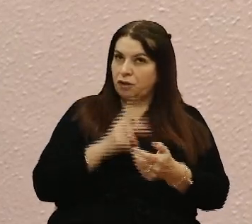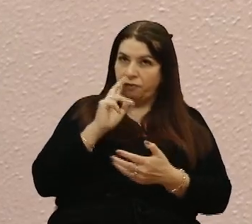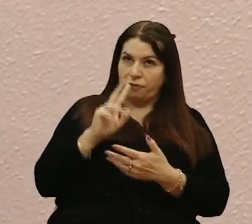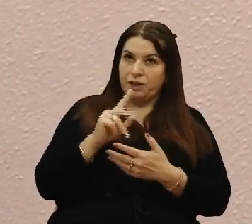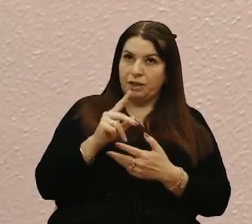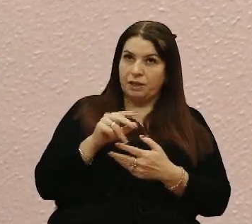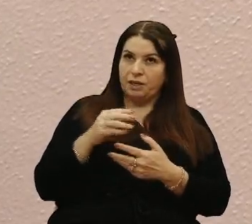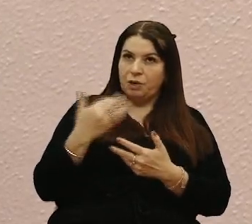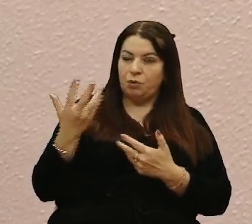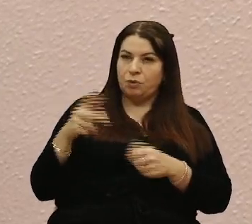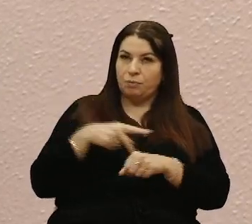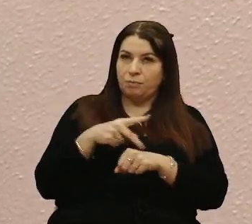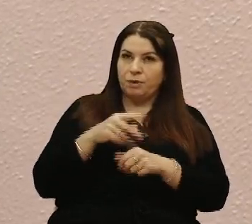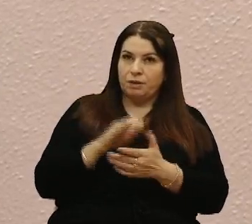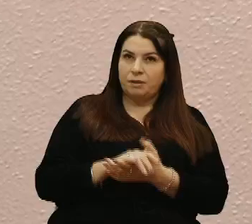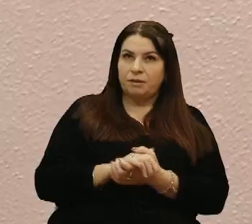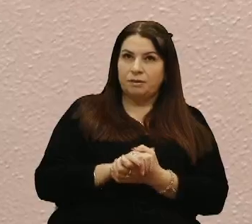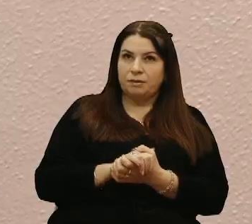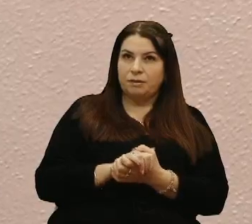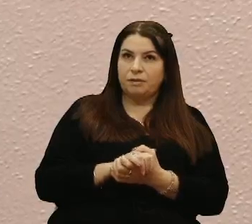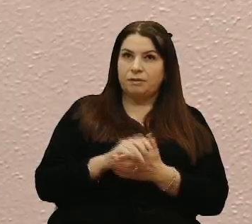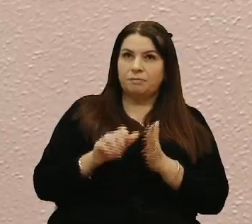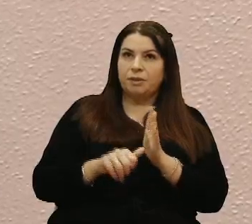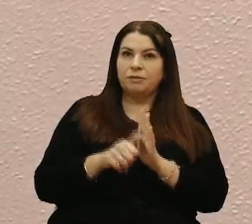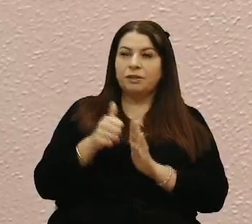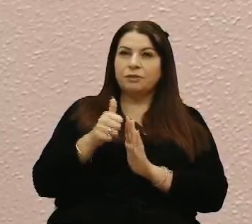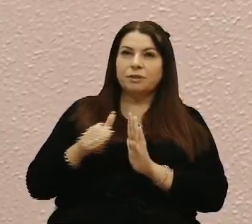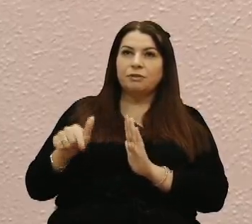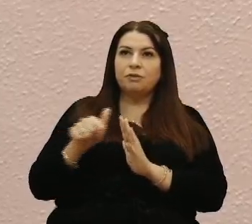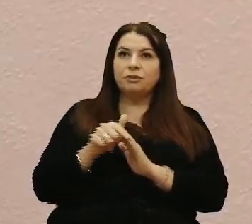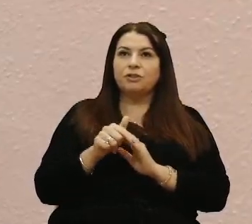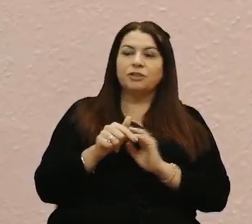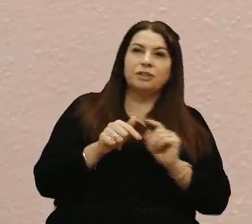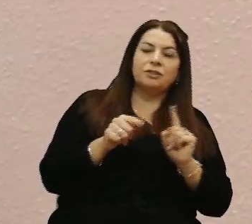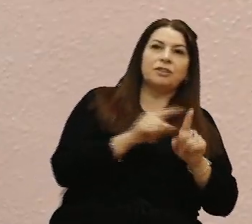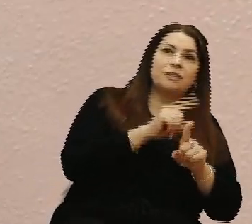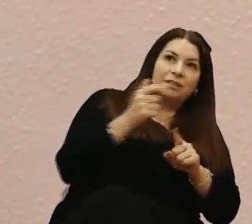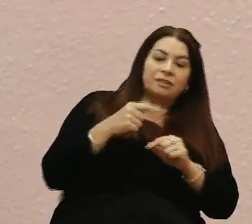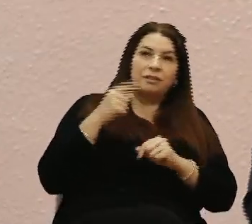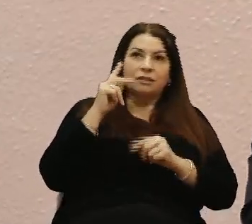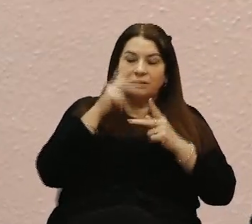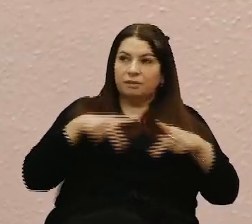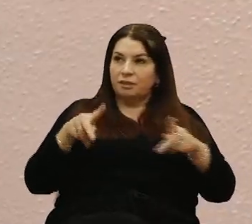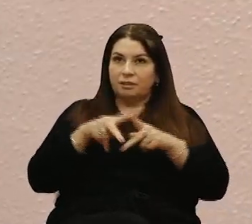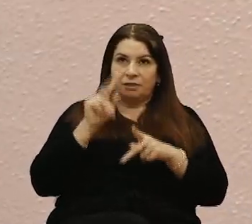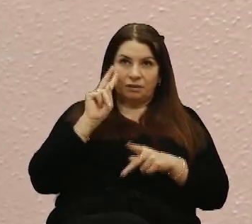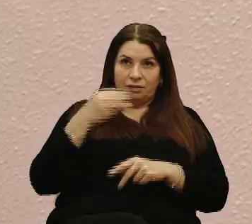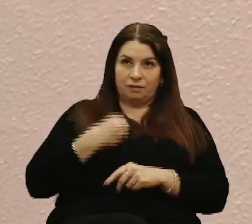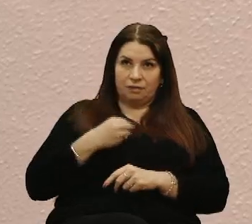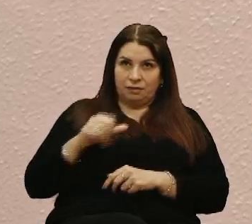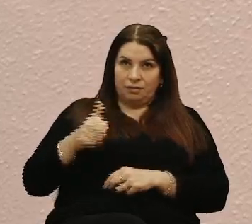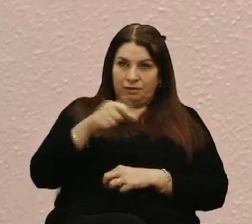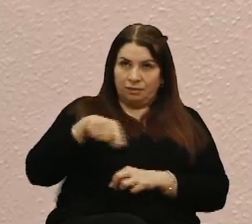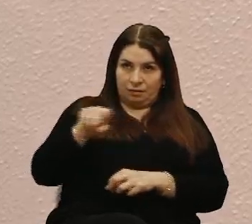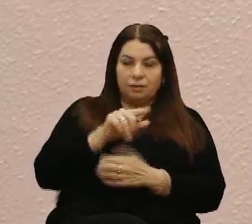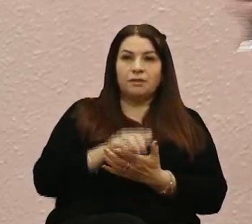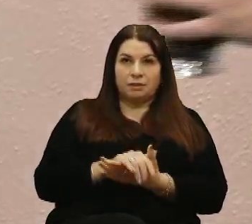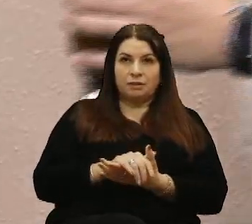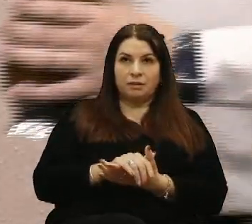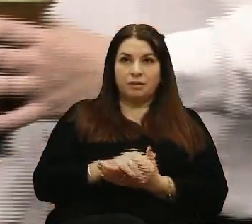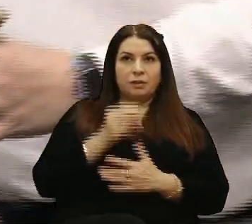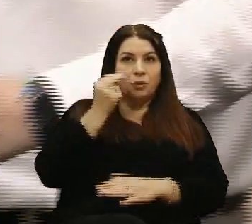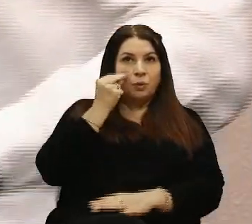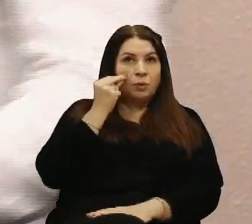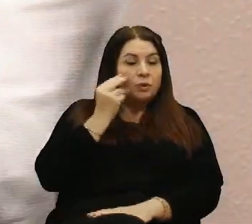do país está melhorando para o nosso lado. O povo está enxergando que a vida está melhorando, vereador